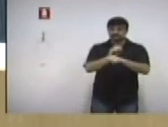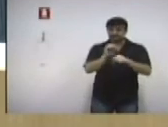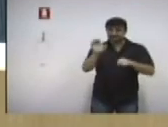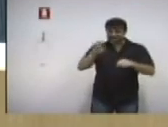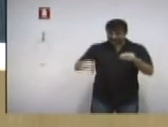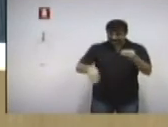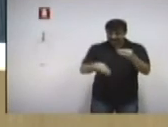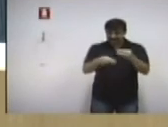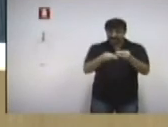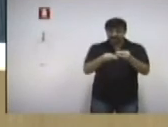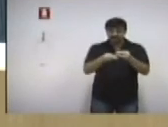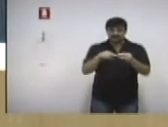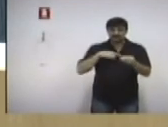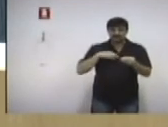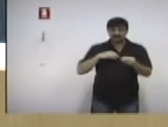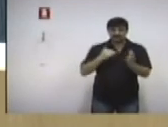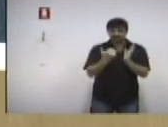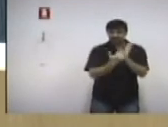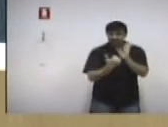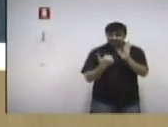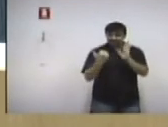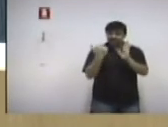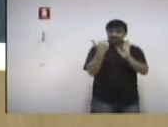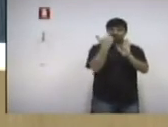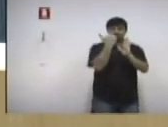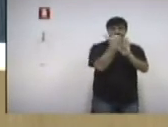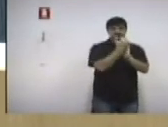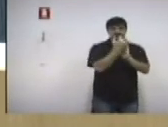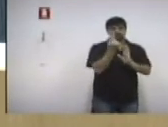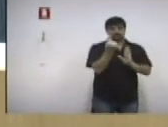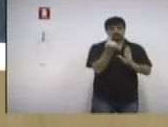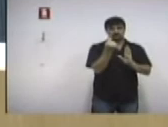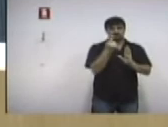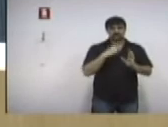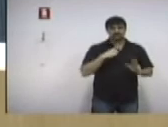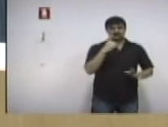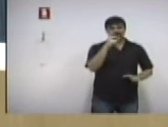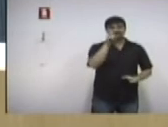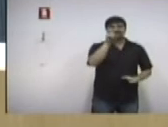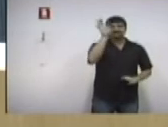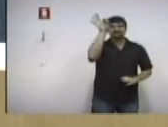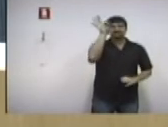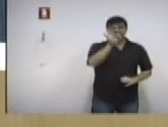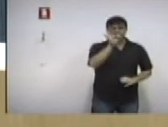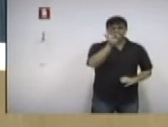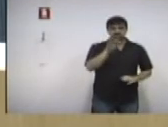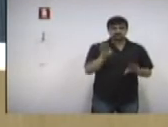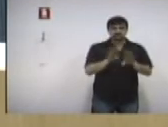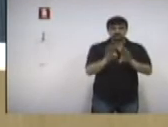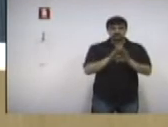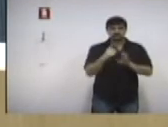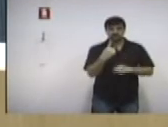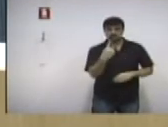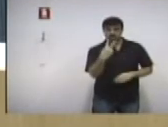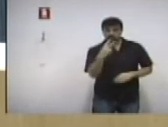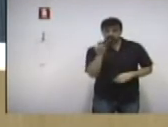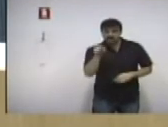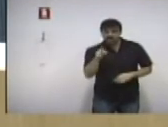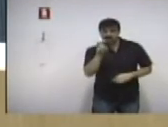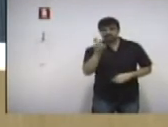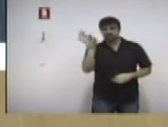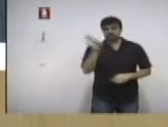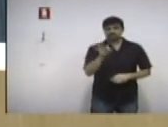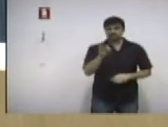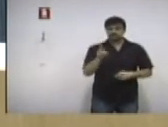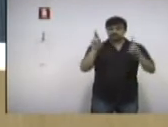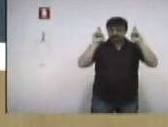passe eu aumentei um pouquinho o valor eu deixei com quinze por cento e doze e meio por centro